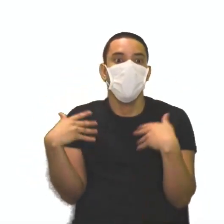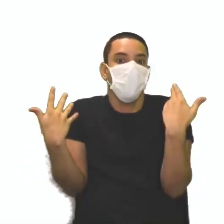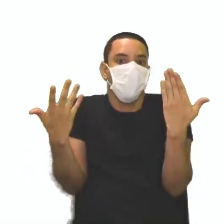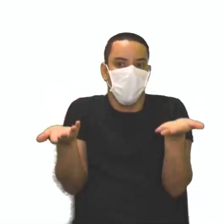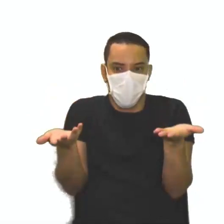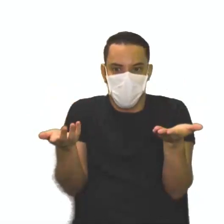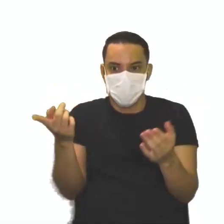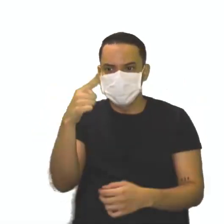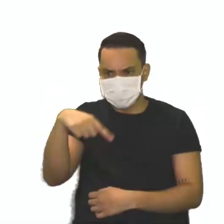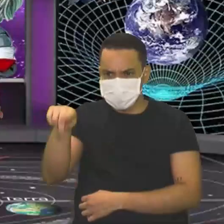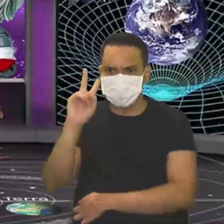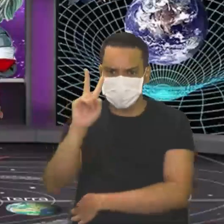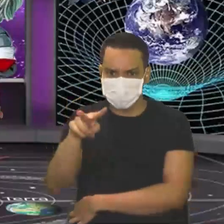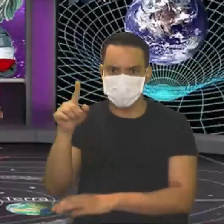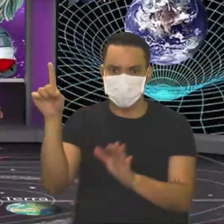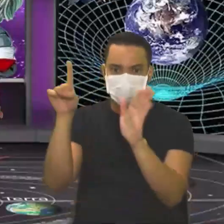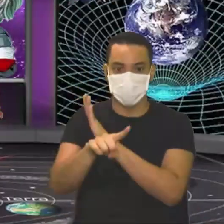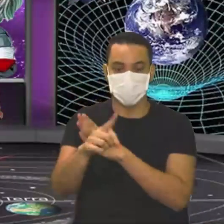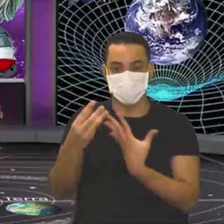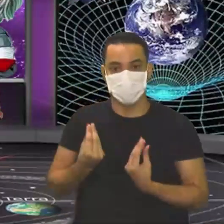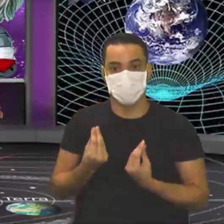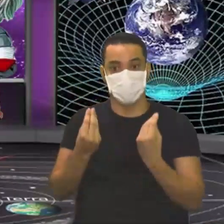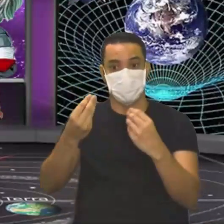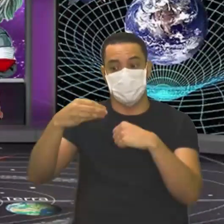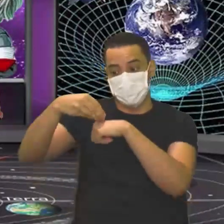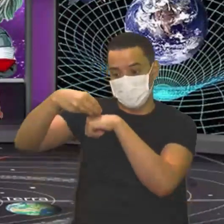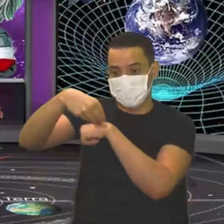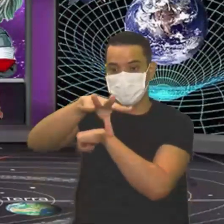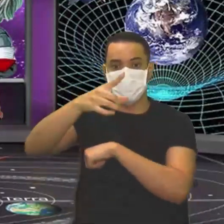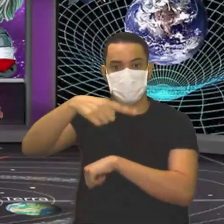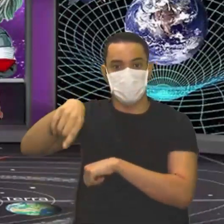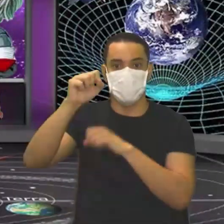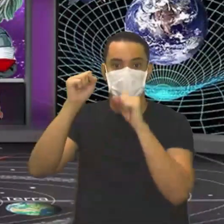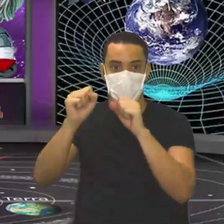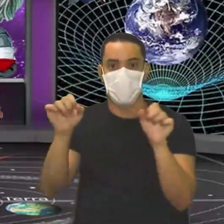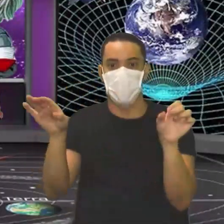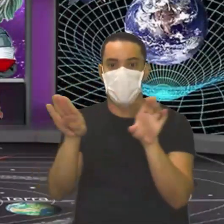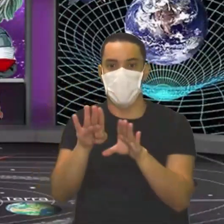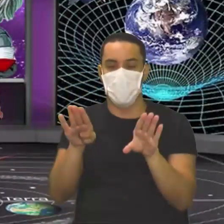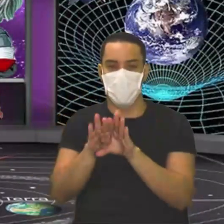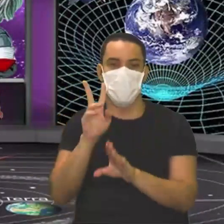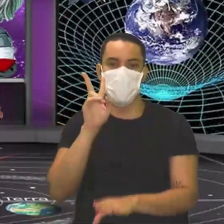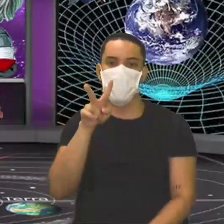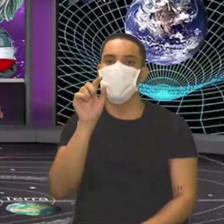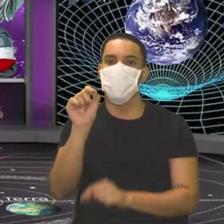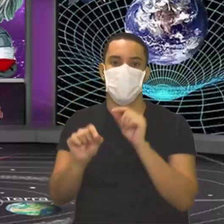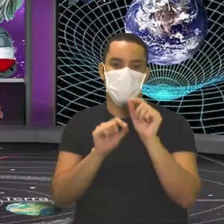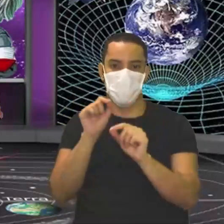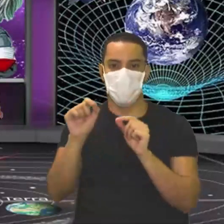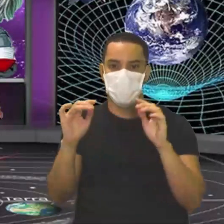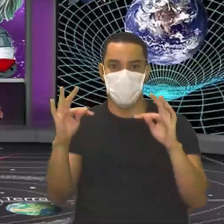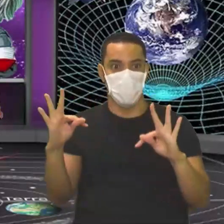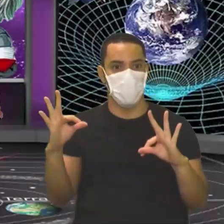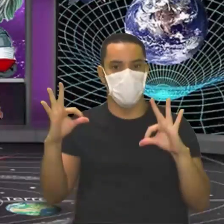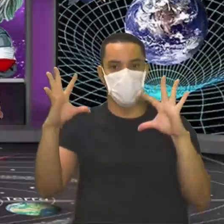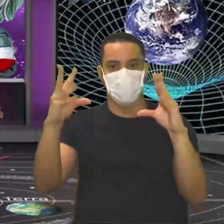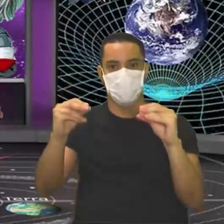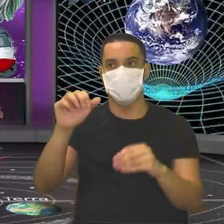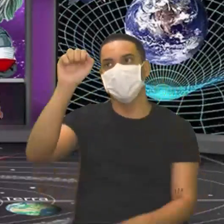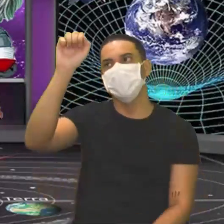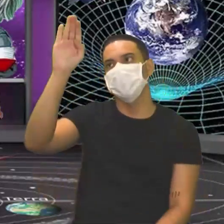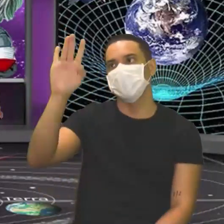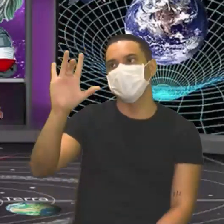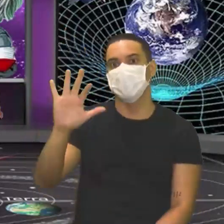viram ali na questão, ele já deu a dica e vocês podem ver também que todas as alternativas